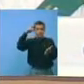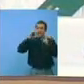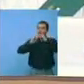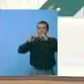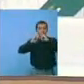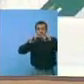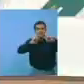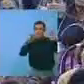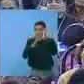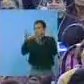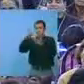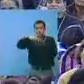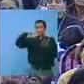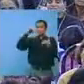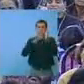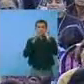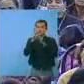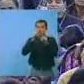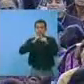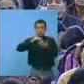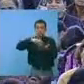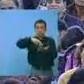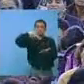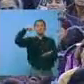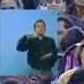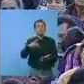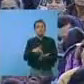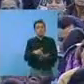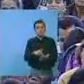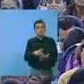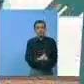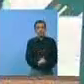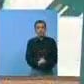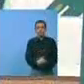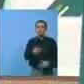isso? Isso é o que o amor de Deus pode transformar uma pessoa.